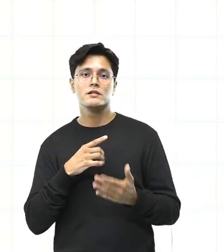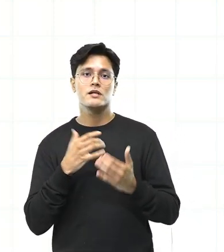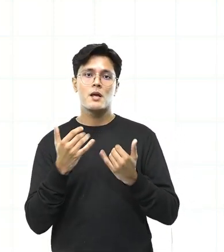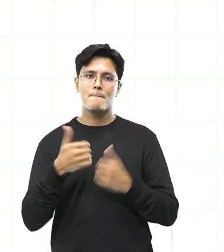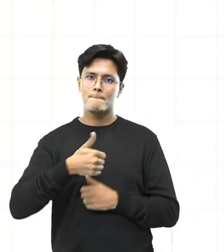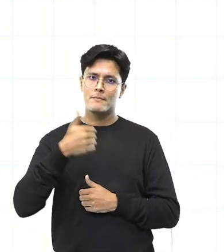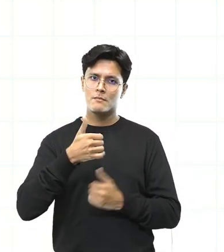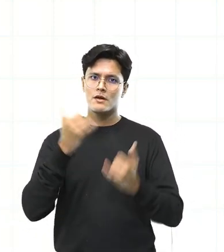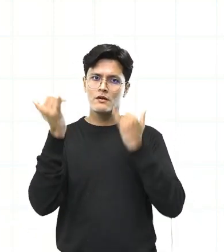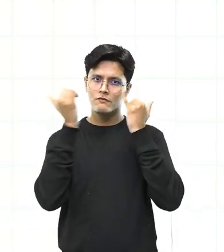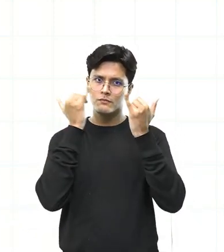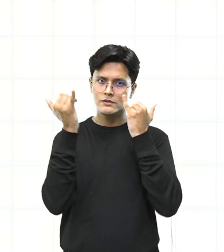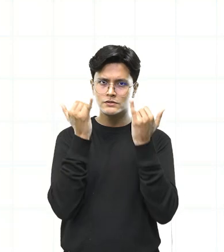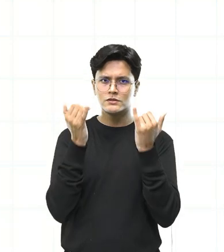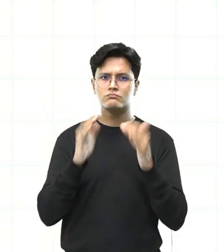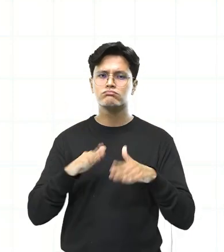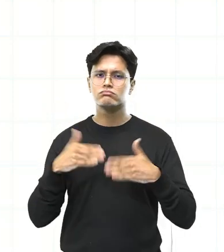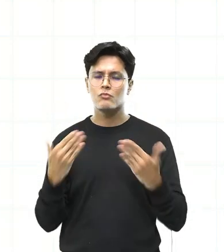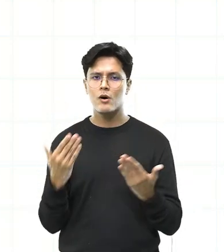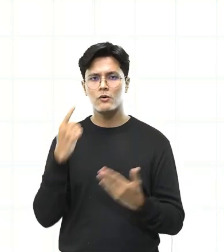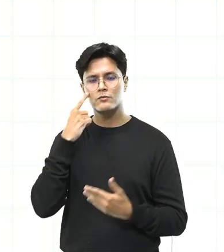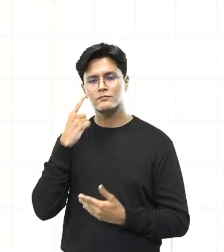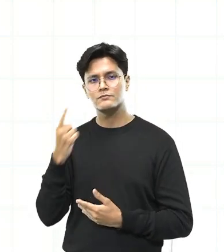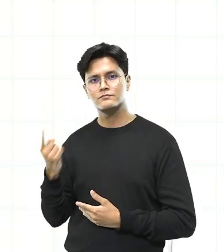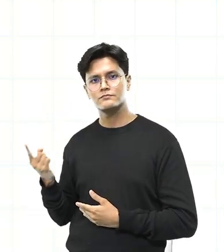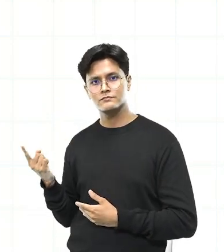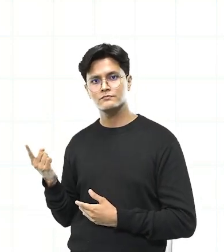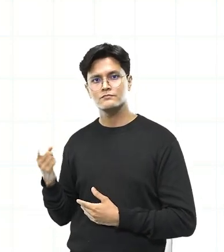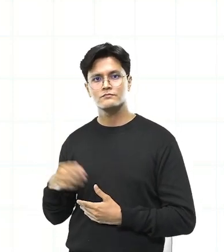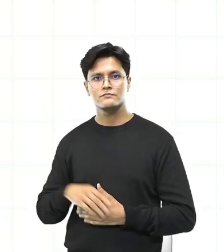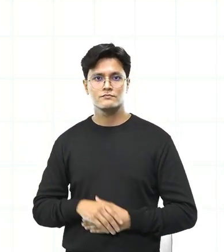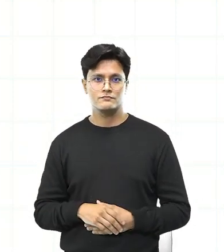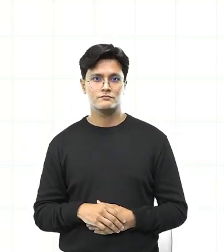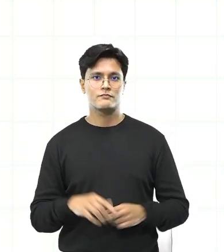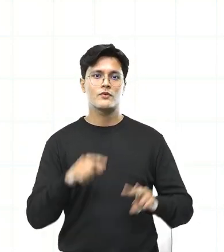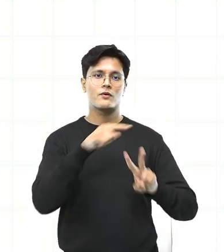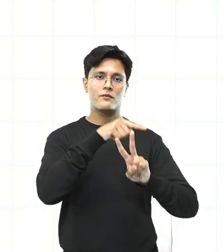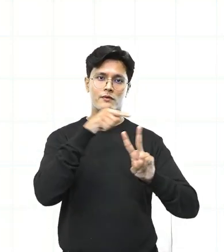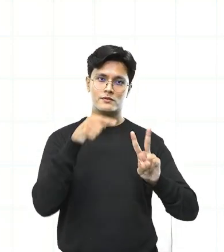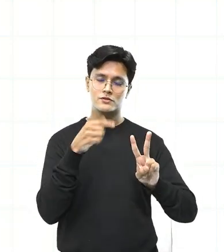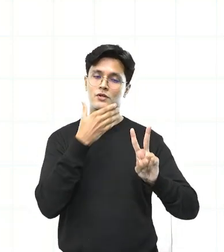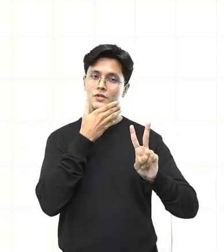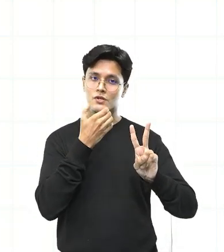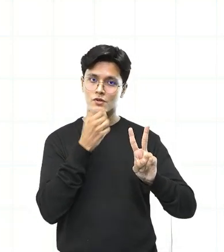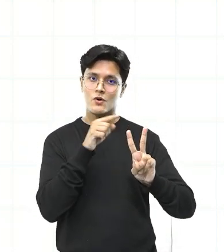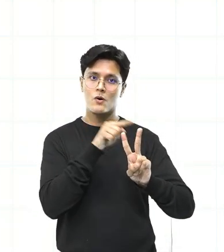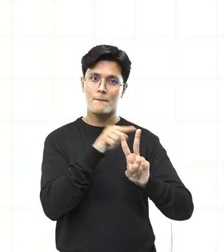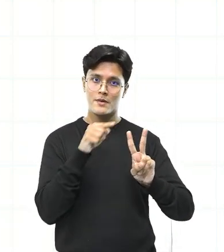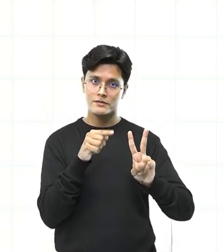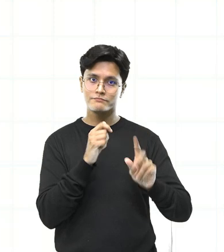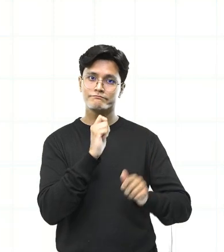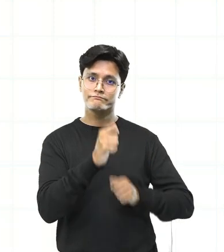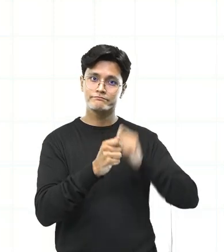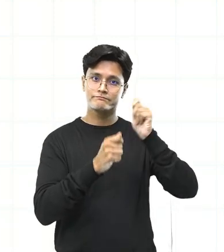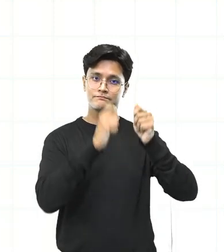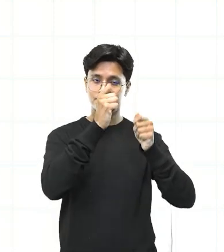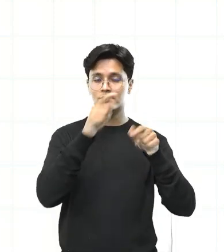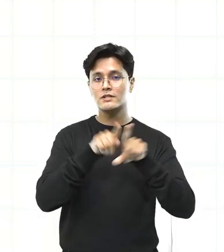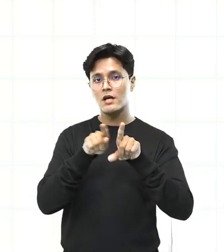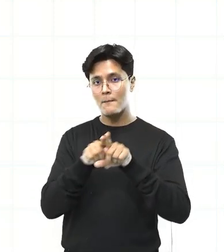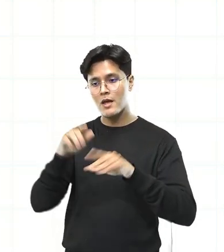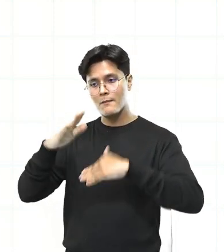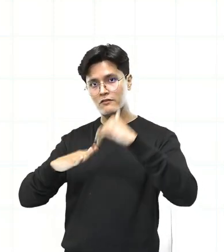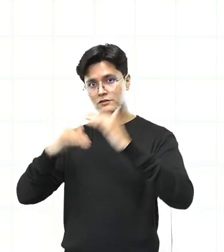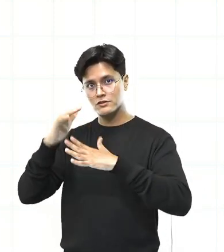informação, né? Qual é essa informação? Que tanto o alpinista quanto o fotógrafo, eles já escalaram aí